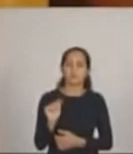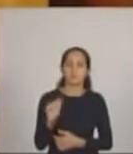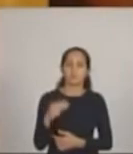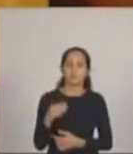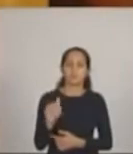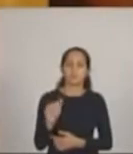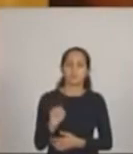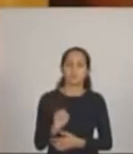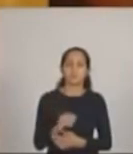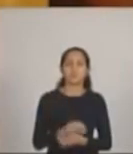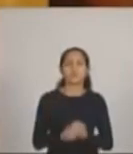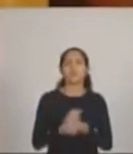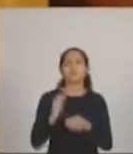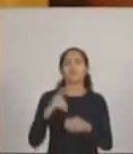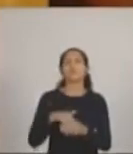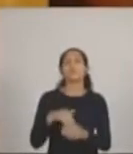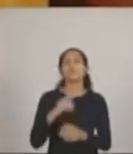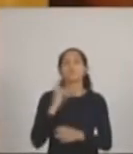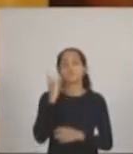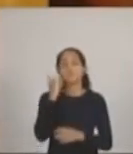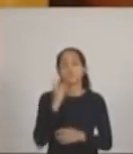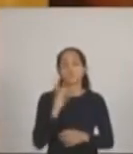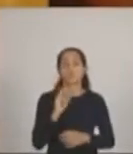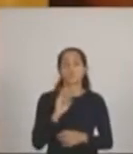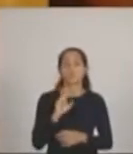Como vota a deputada Irine Lopes?